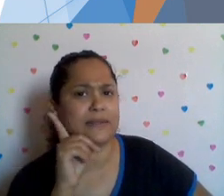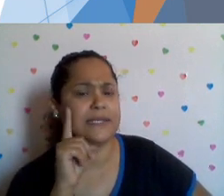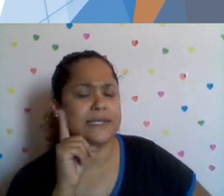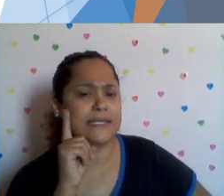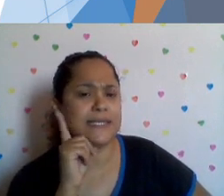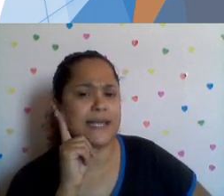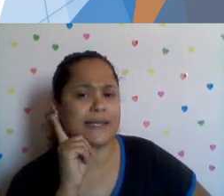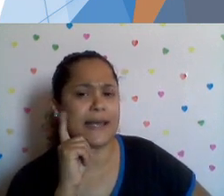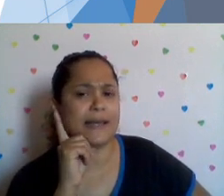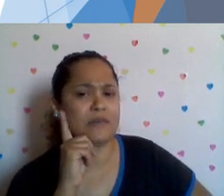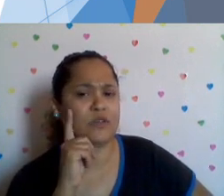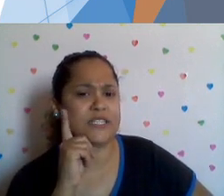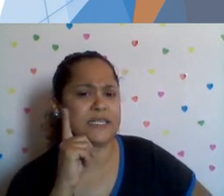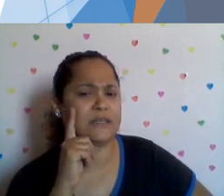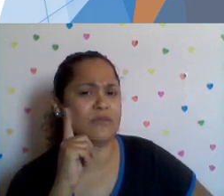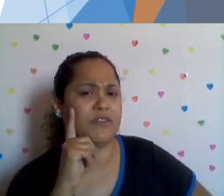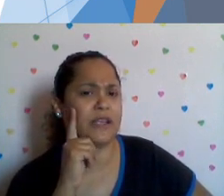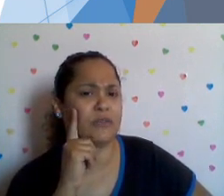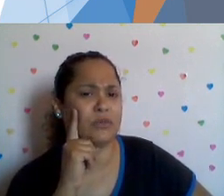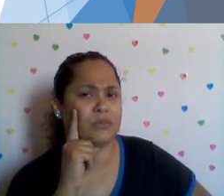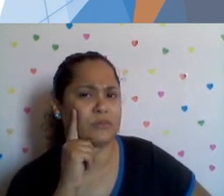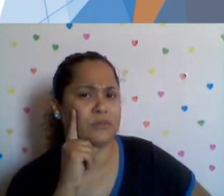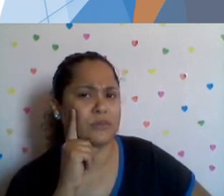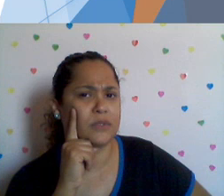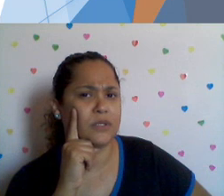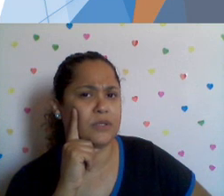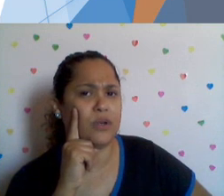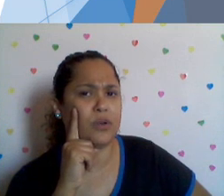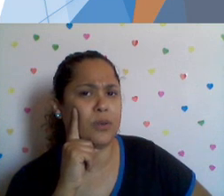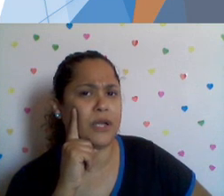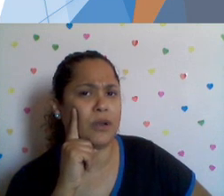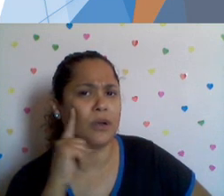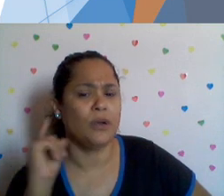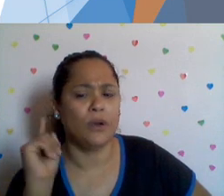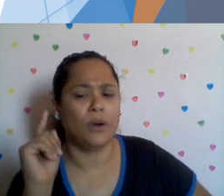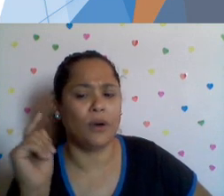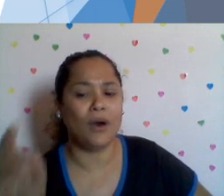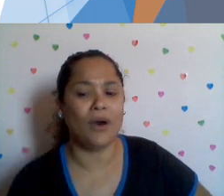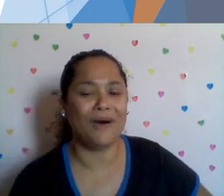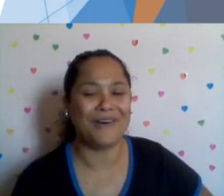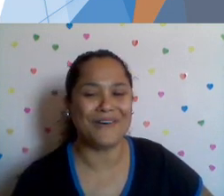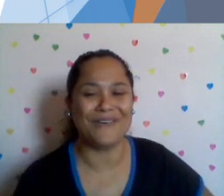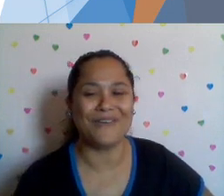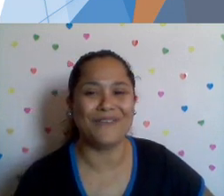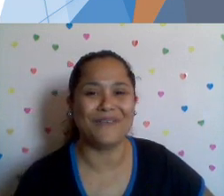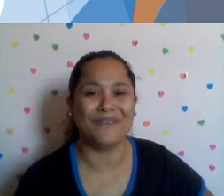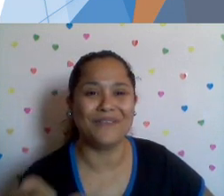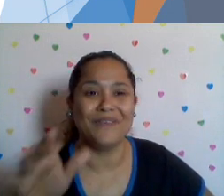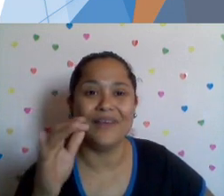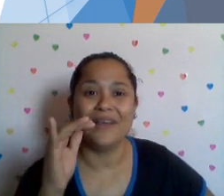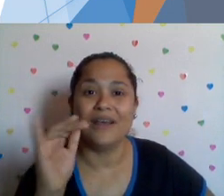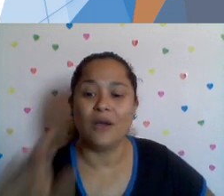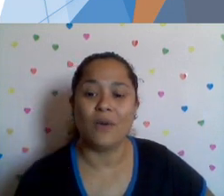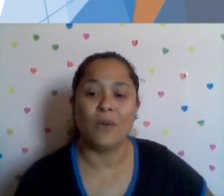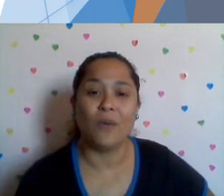cadeira? Será que vocês estão vendo? No número 1.